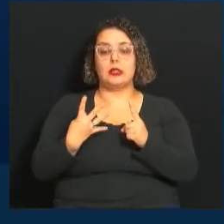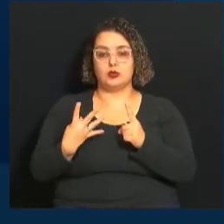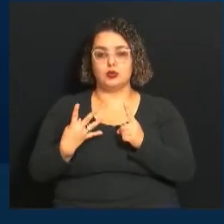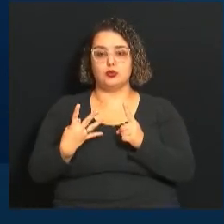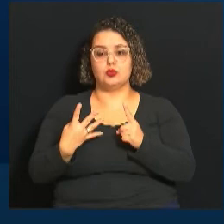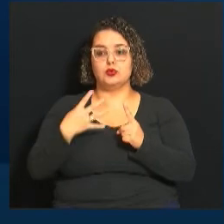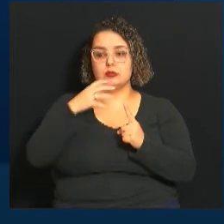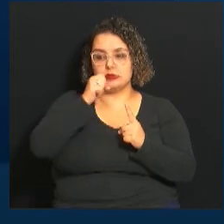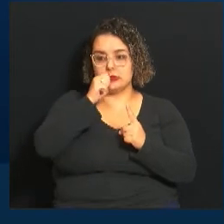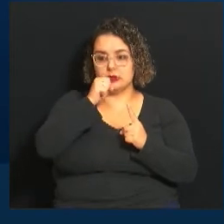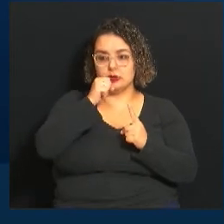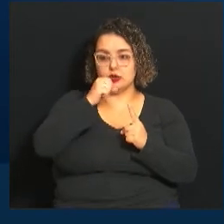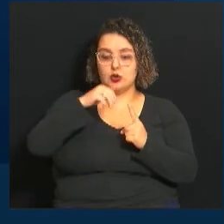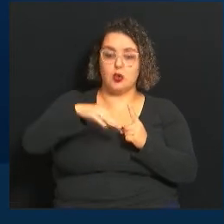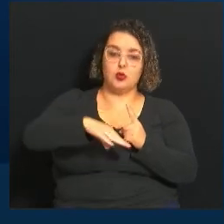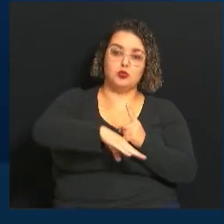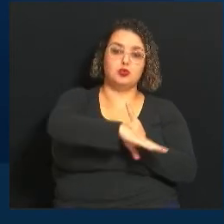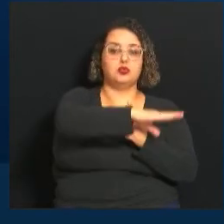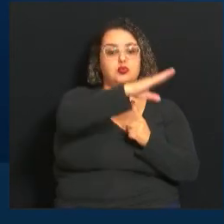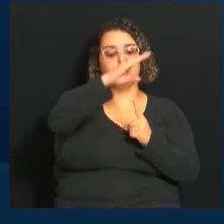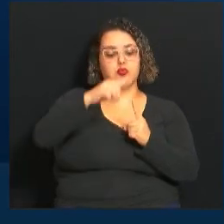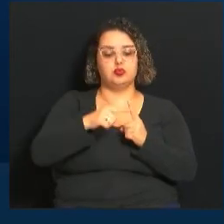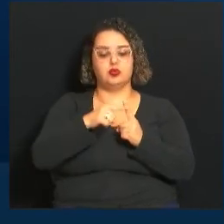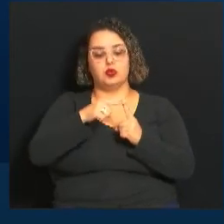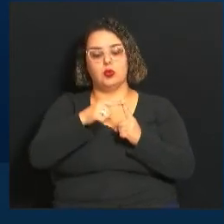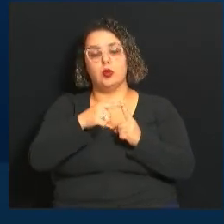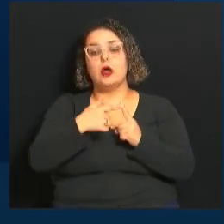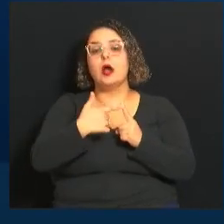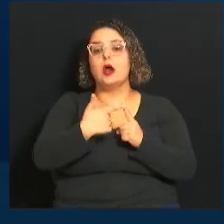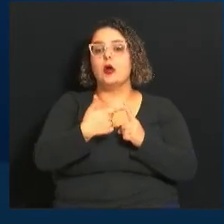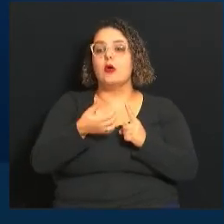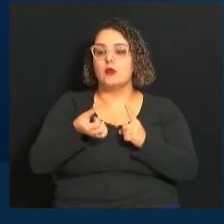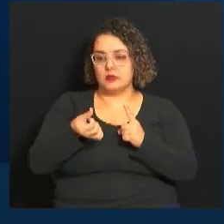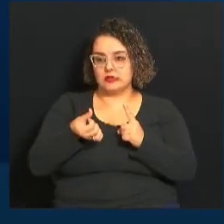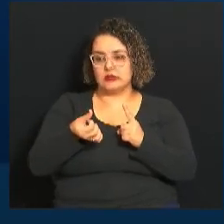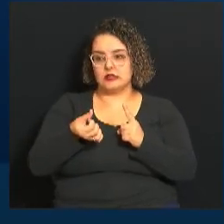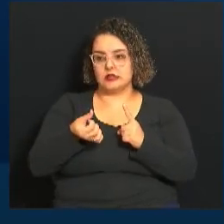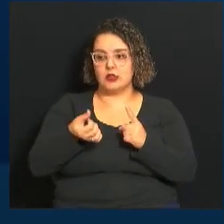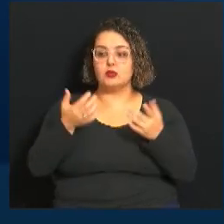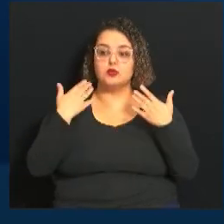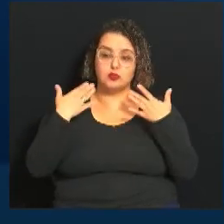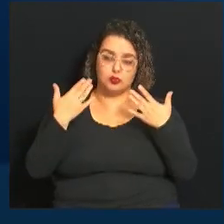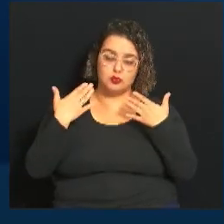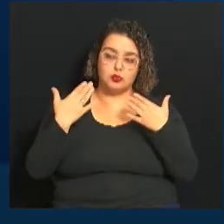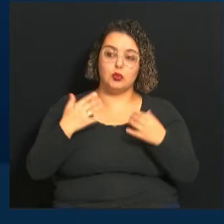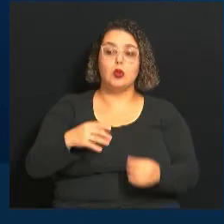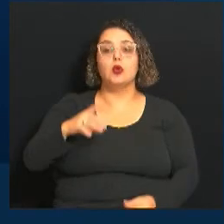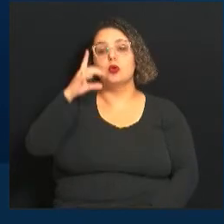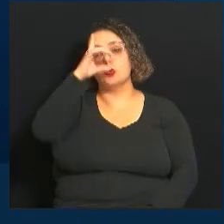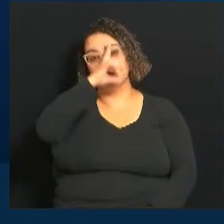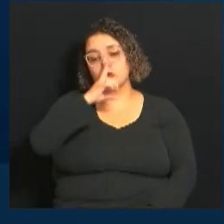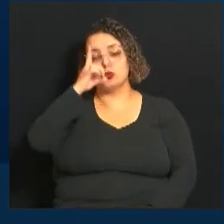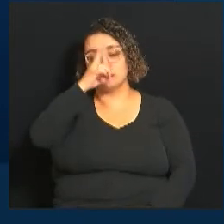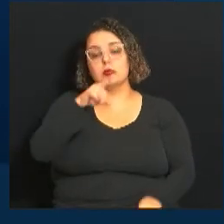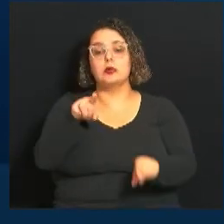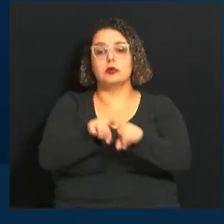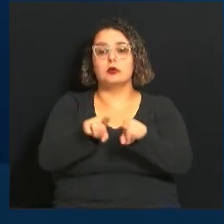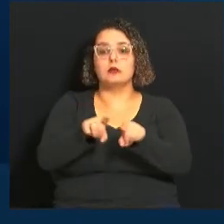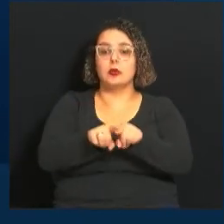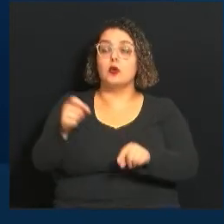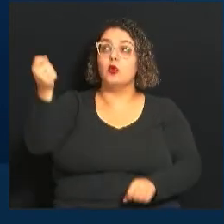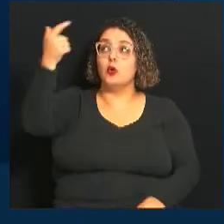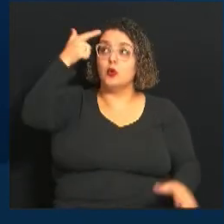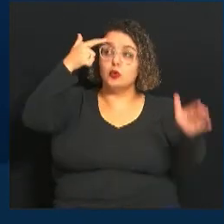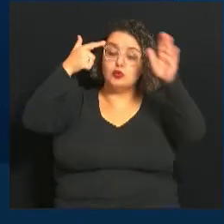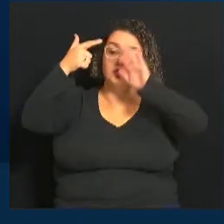sábado. Ao longo do dia, essa temperatura sobe, podendo chegar aos 26 graus. E no domingo também permanece com mínima